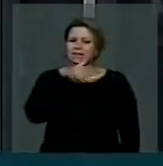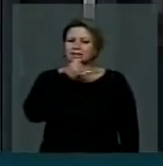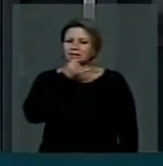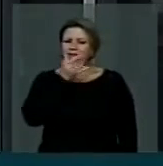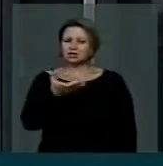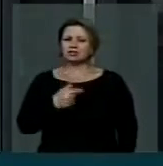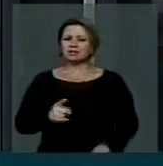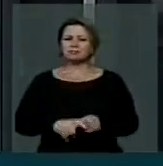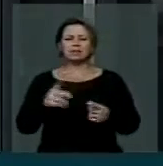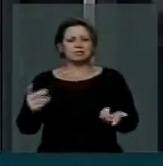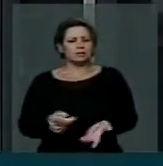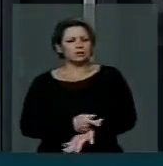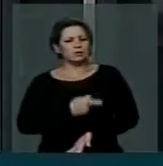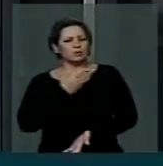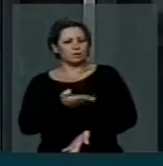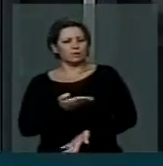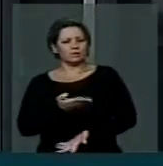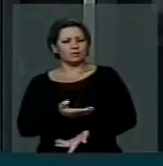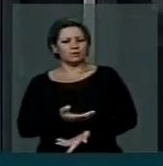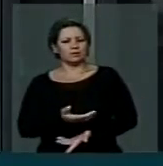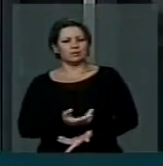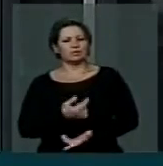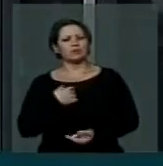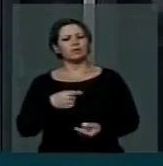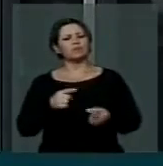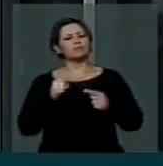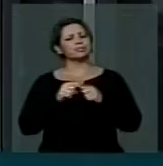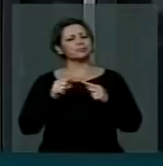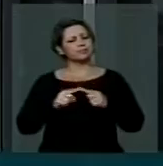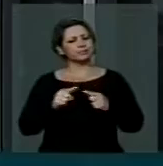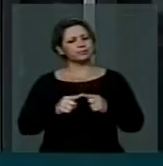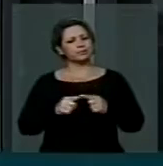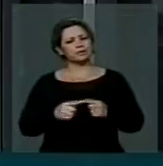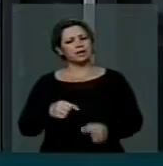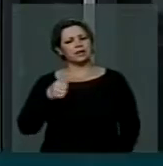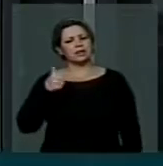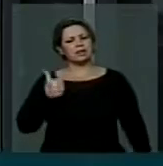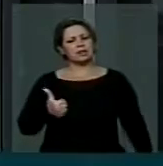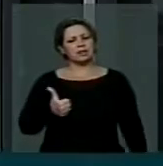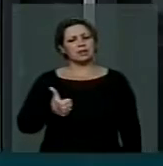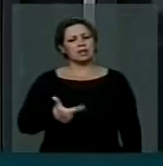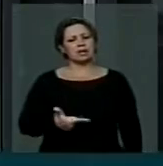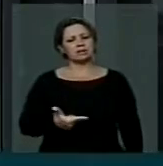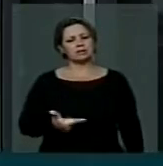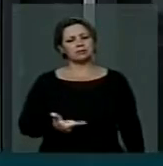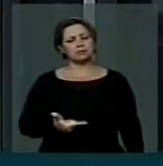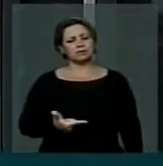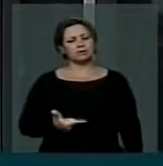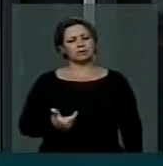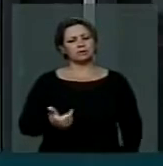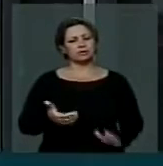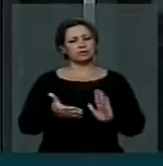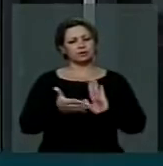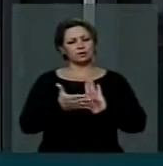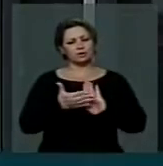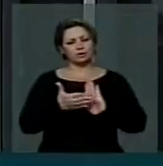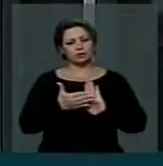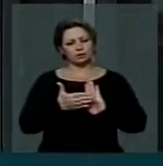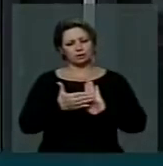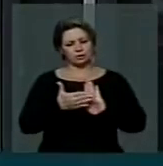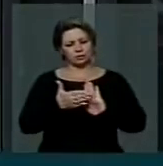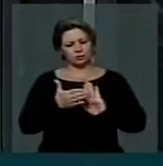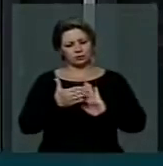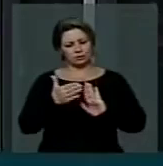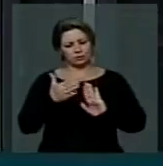lastimável coincidência do 12º aniversário do covarde